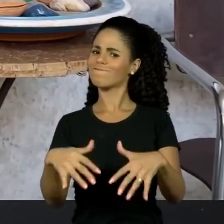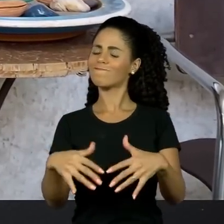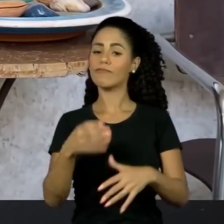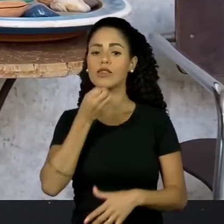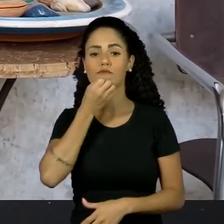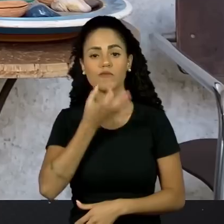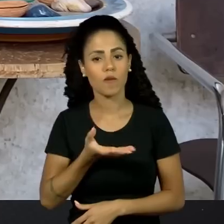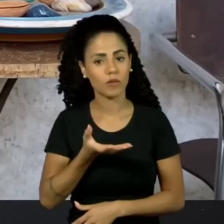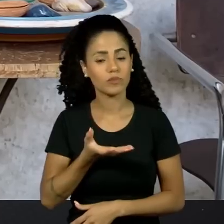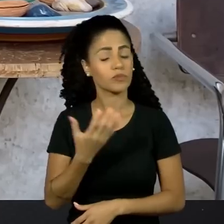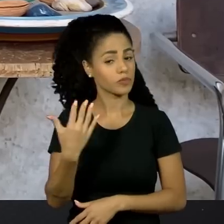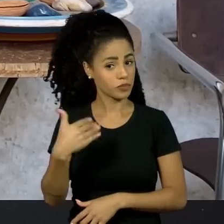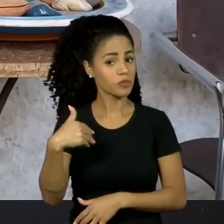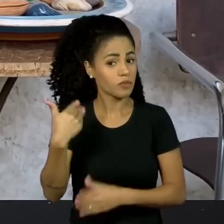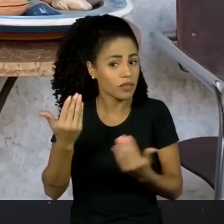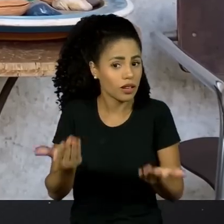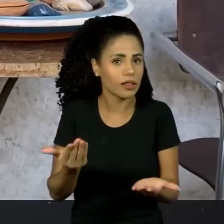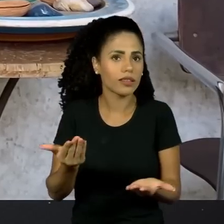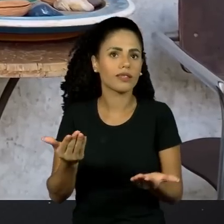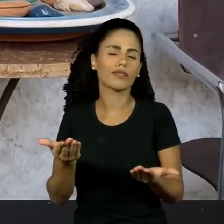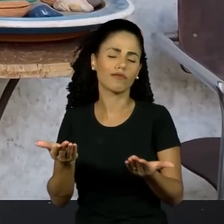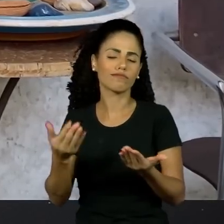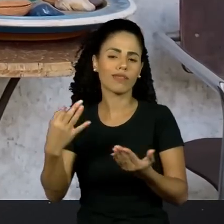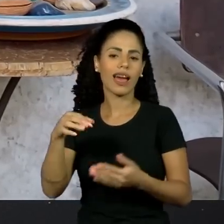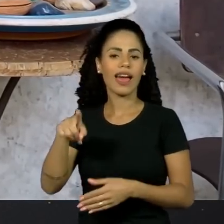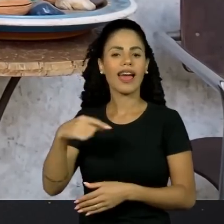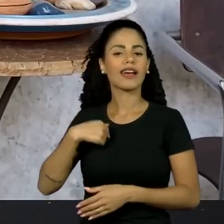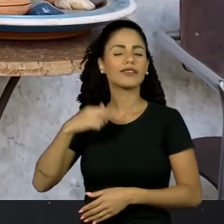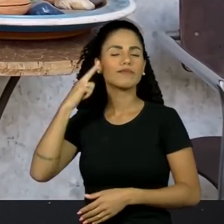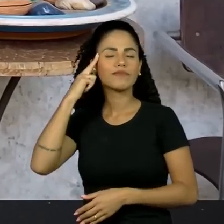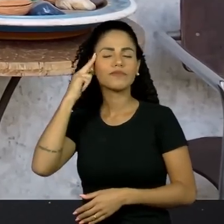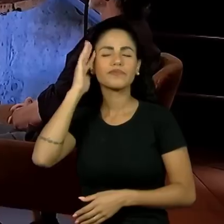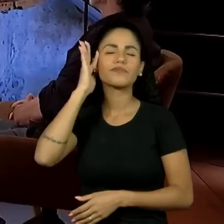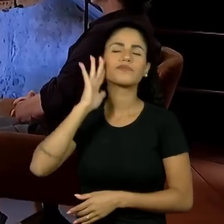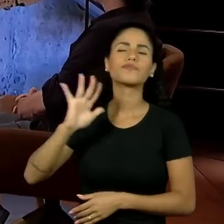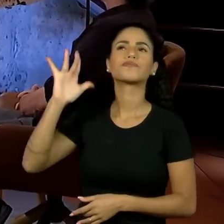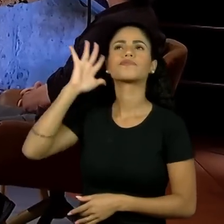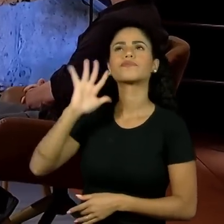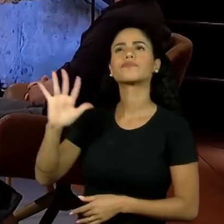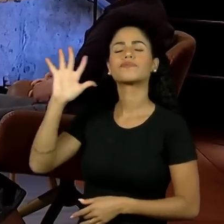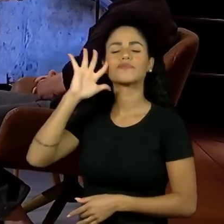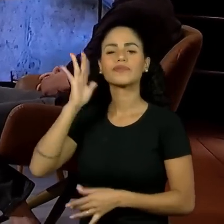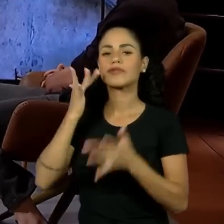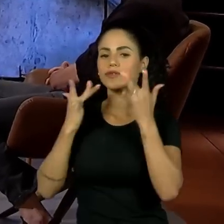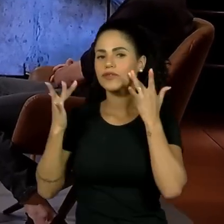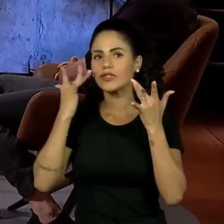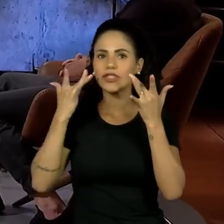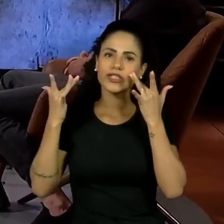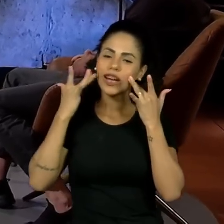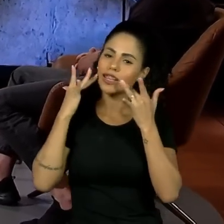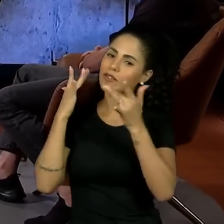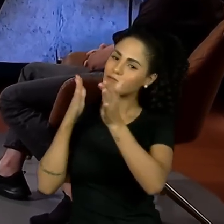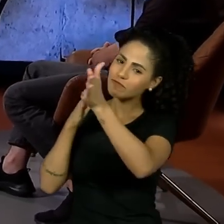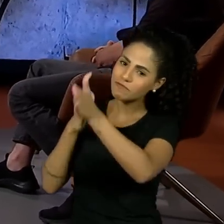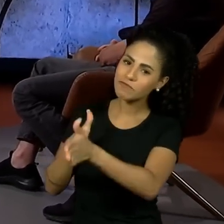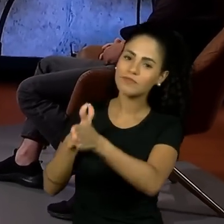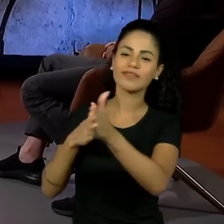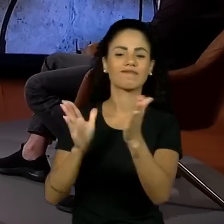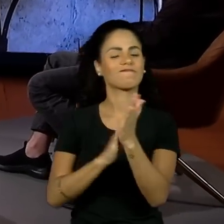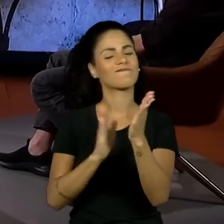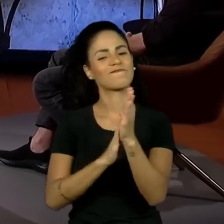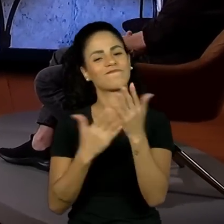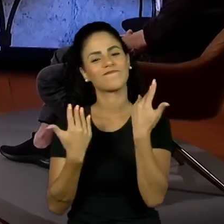indescritível. É o sonho por onde eu acho que o teatro deve caminhar. E